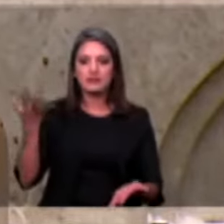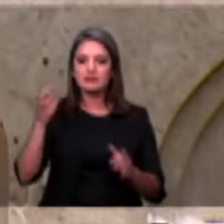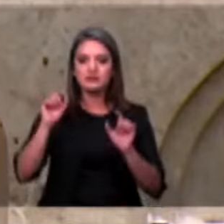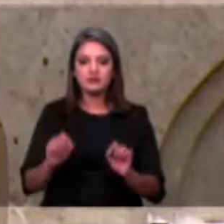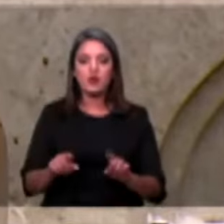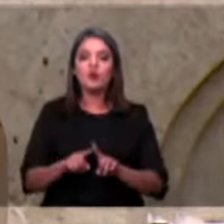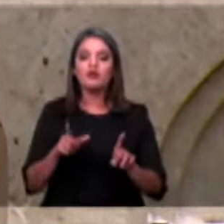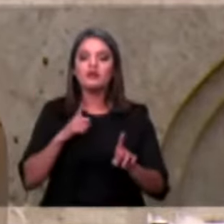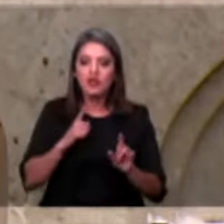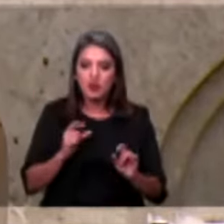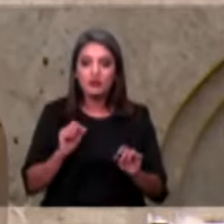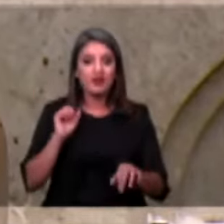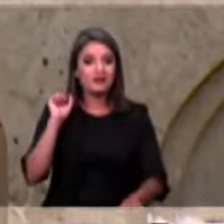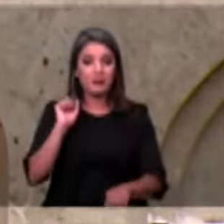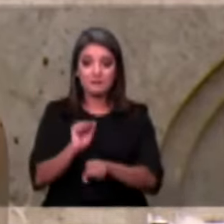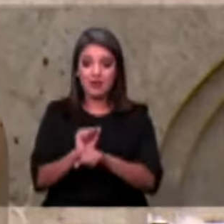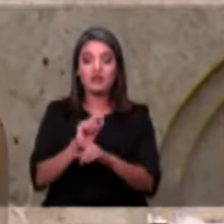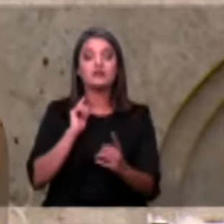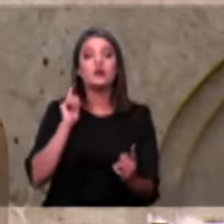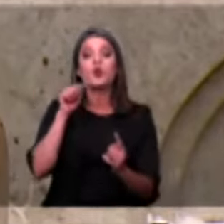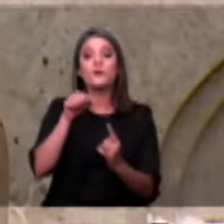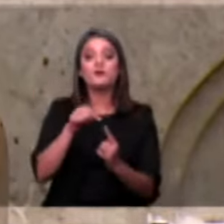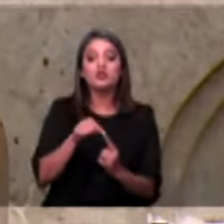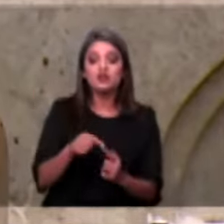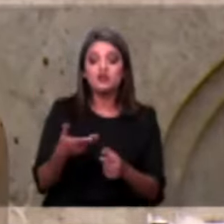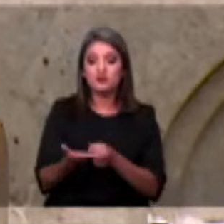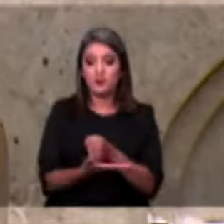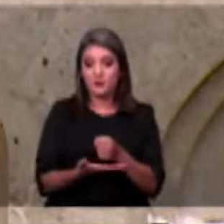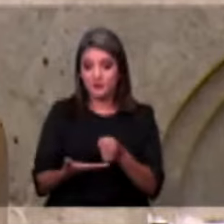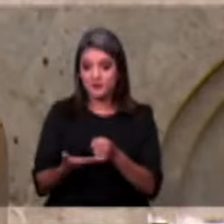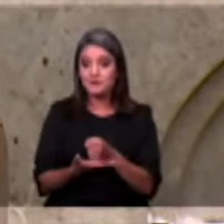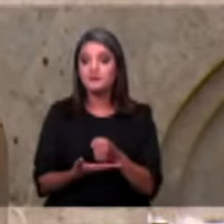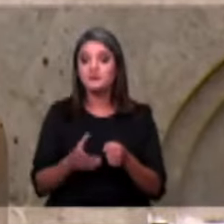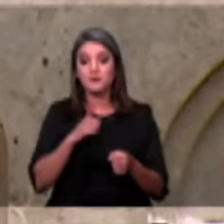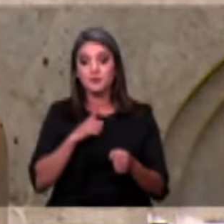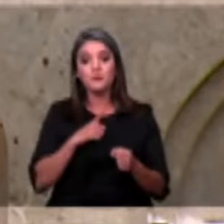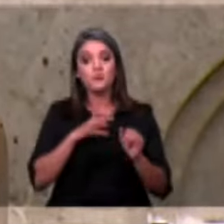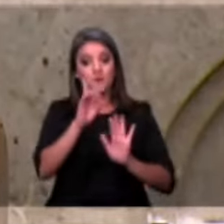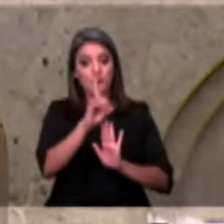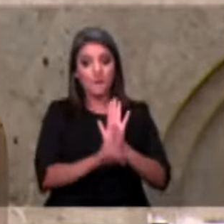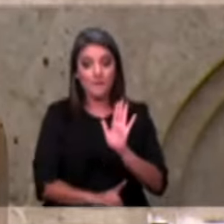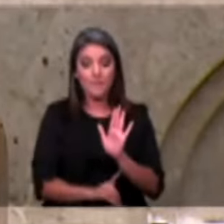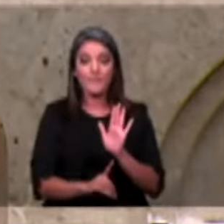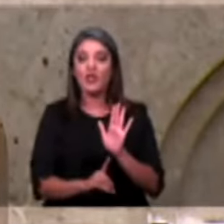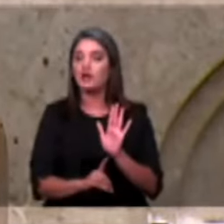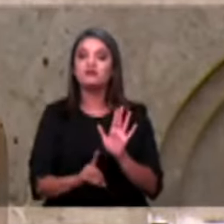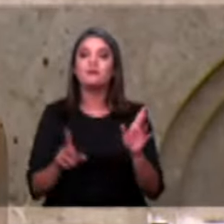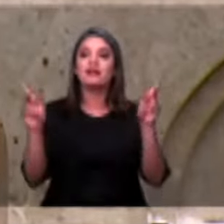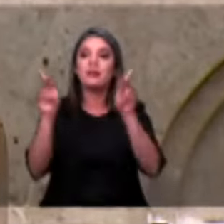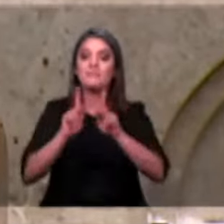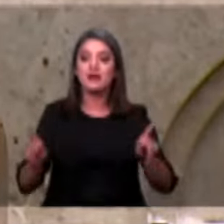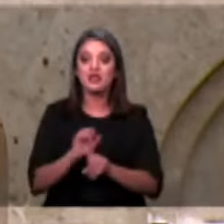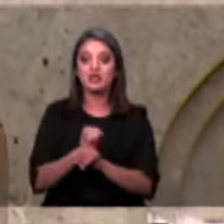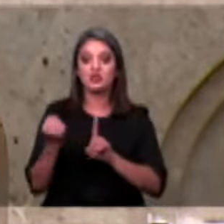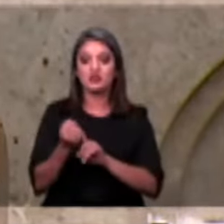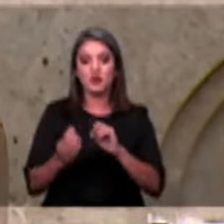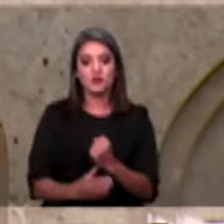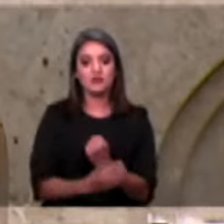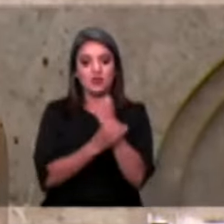controvérsia, considerados os objetivos princípios do direito de pacificação social e segurança